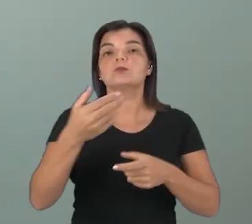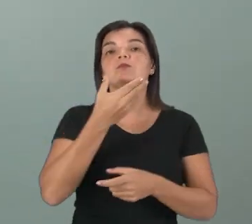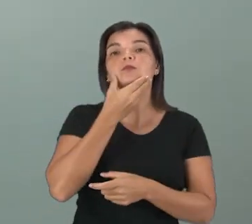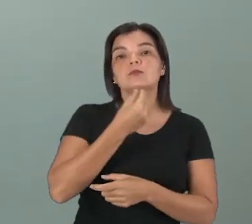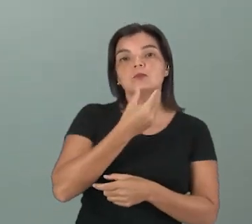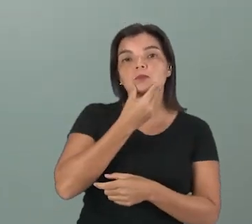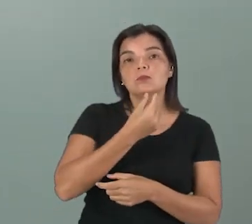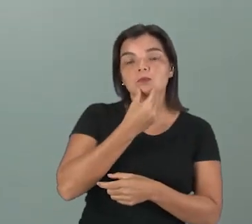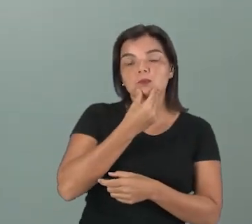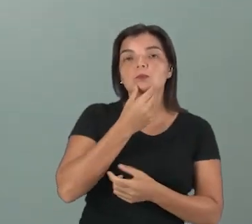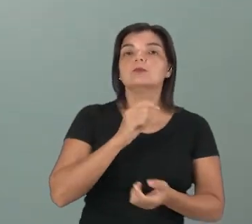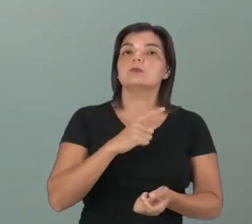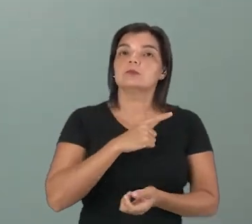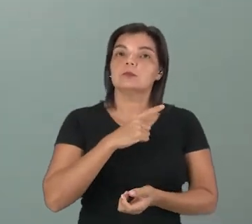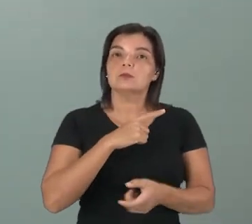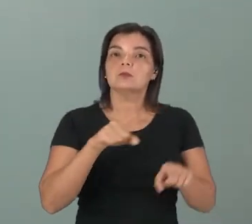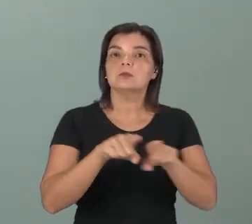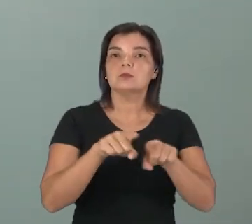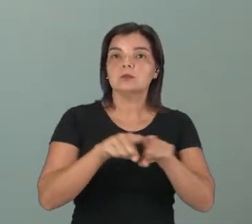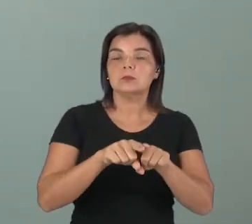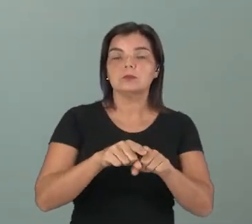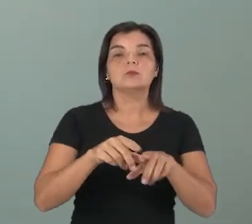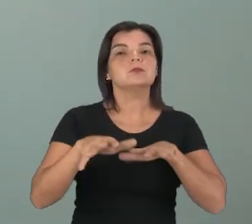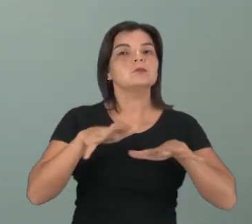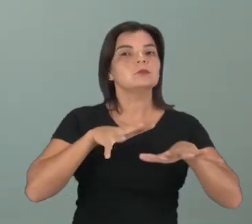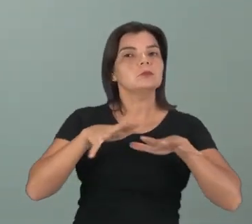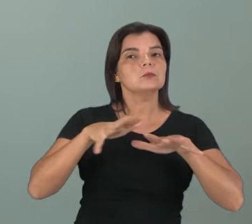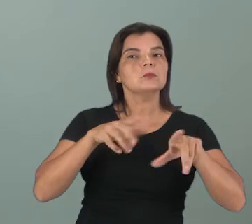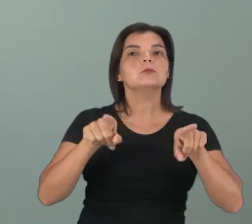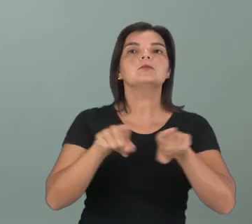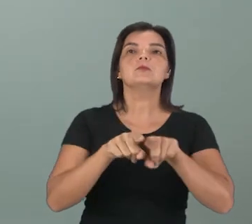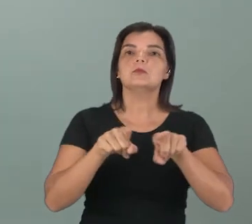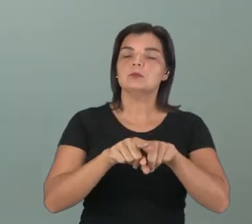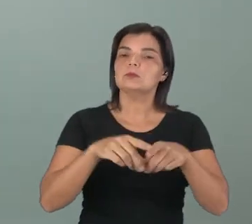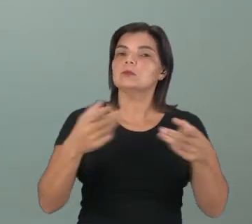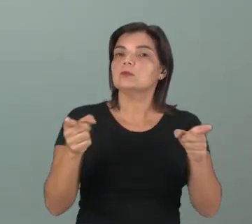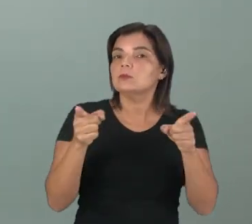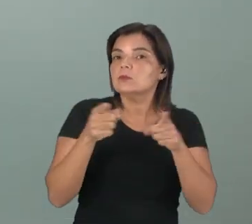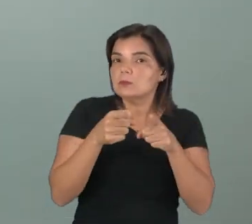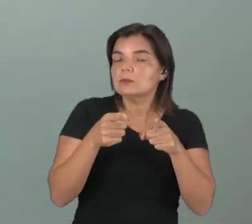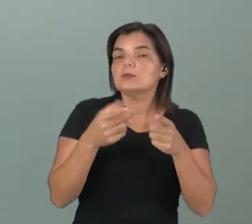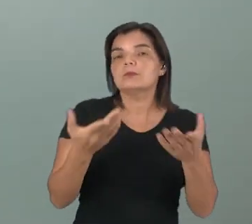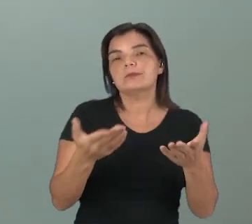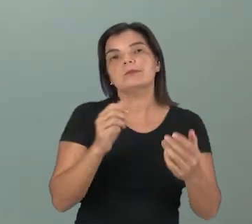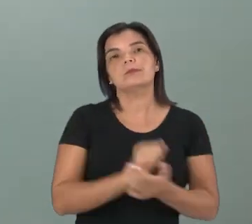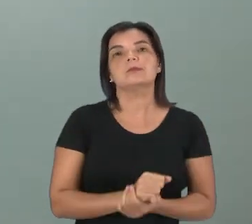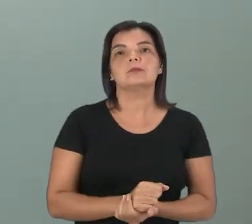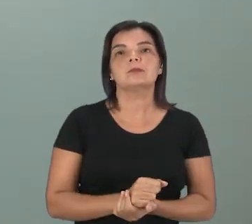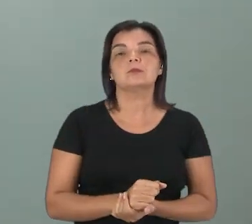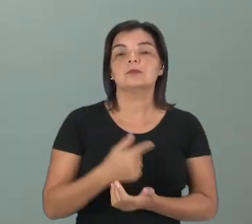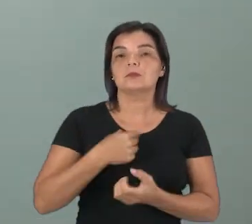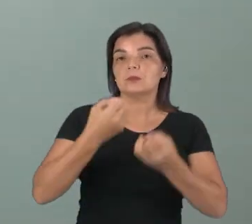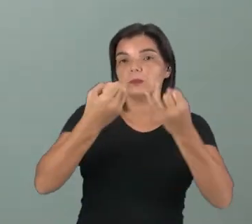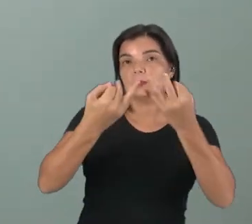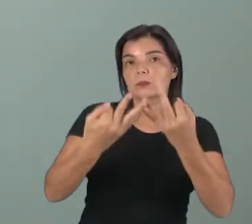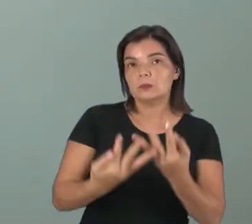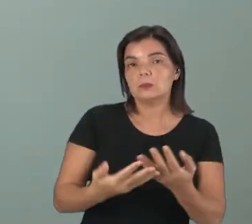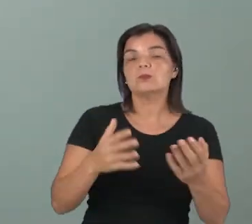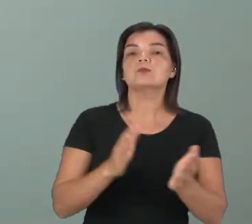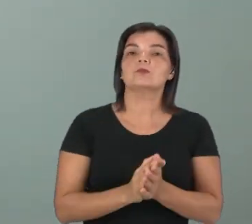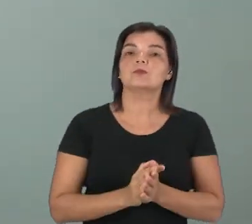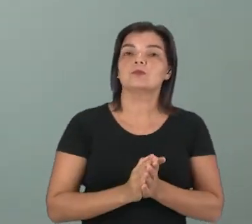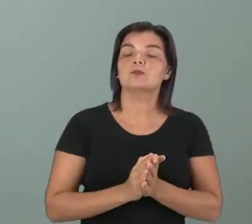gametas masculinos, que tem a questão de mobilidade e que são bem menores. No caso, quando a gente fala do